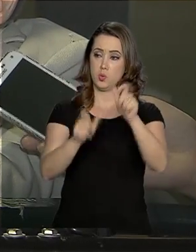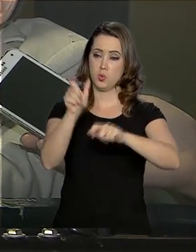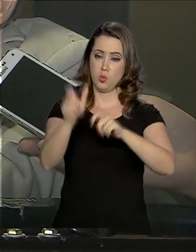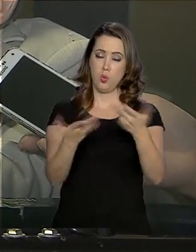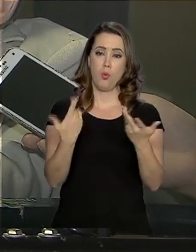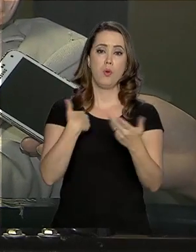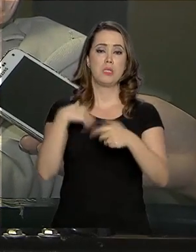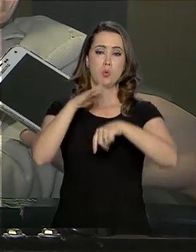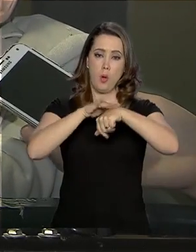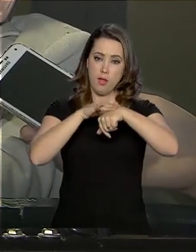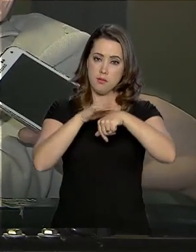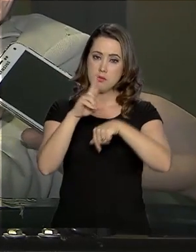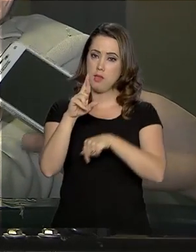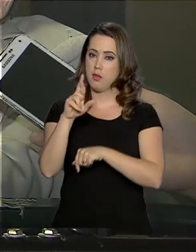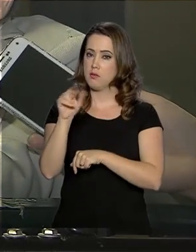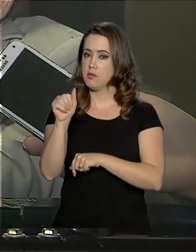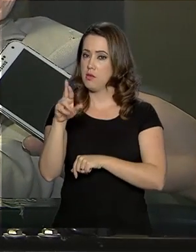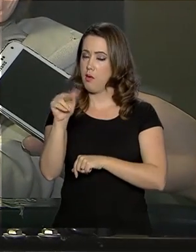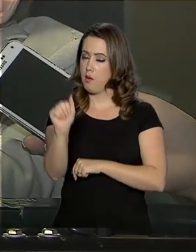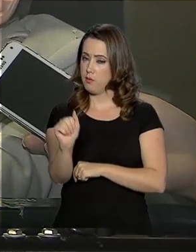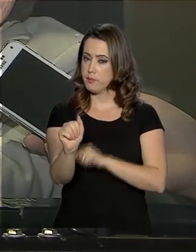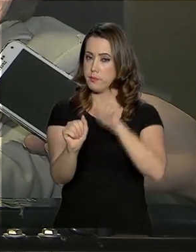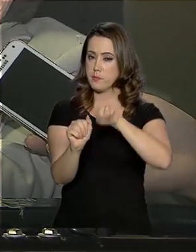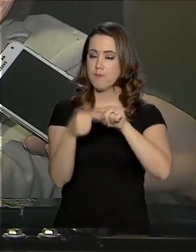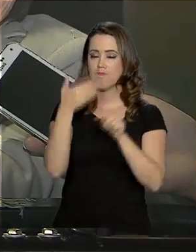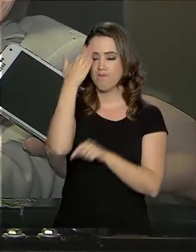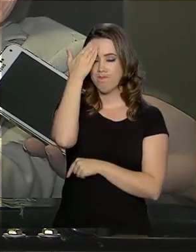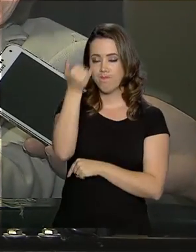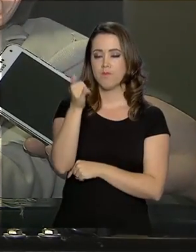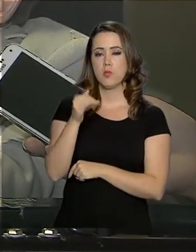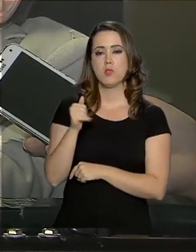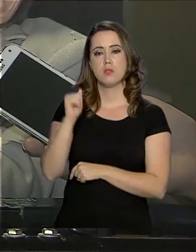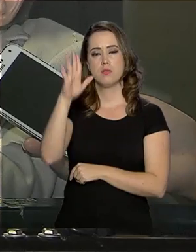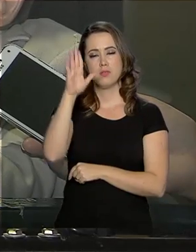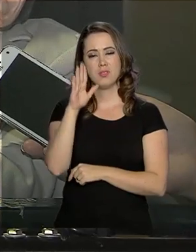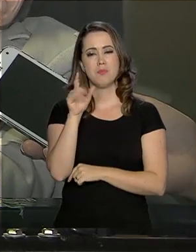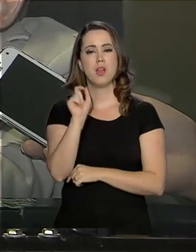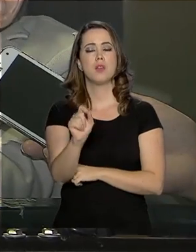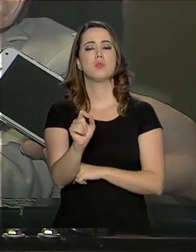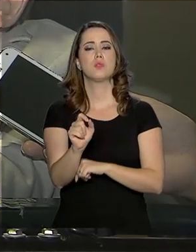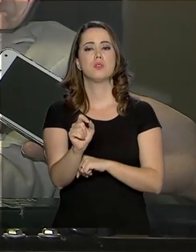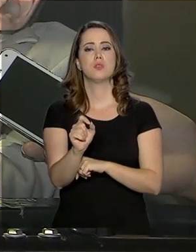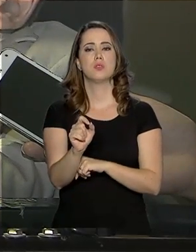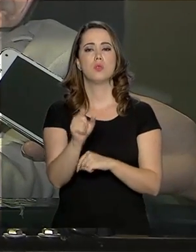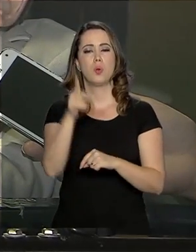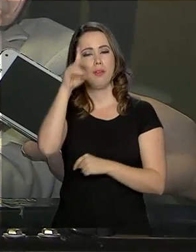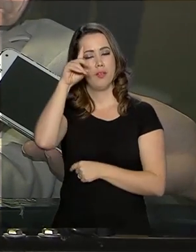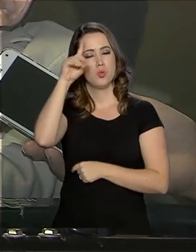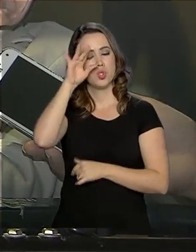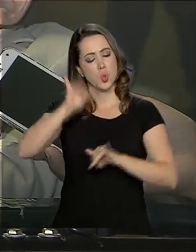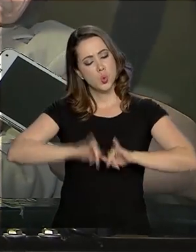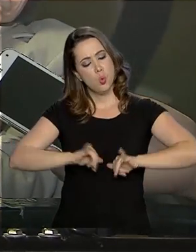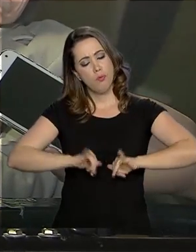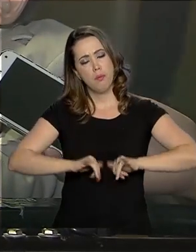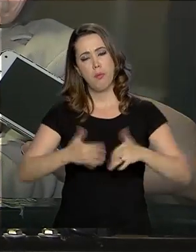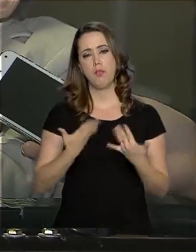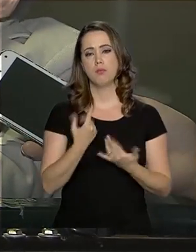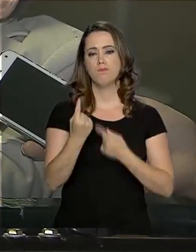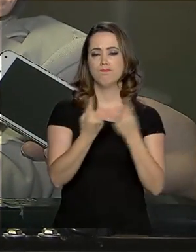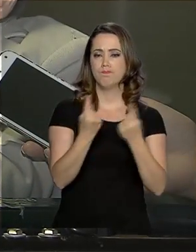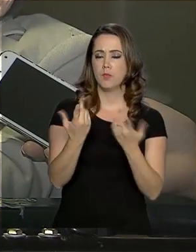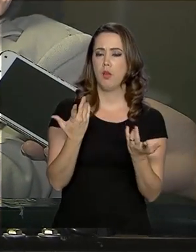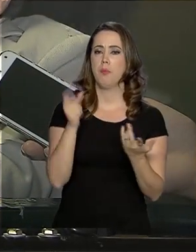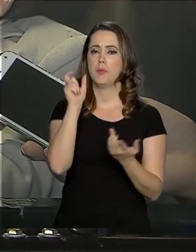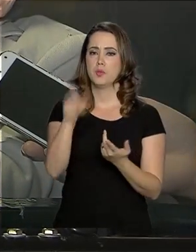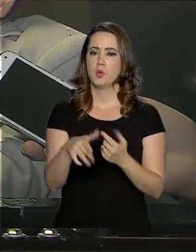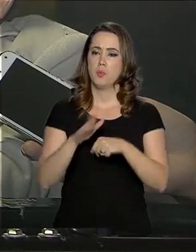doença rara, eu sei um pouco mais o que é... dia a dia, o sofrimento que tem não